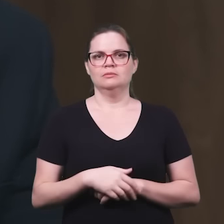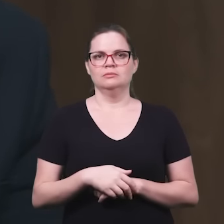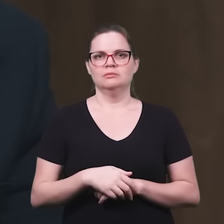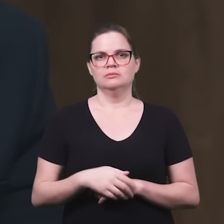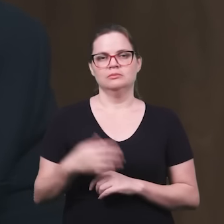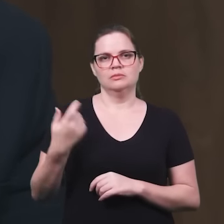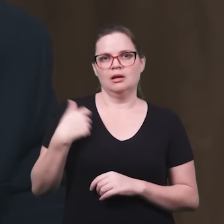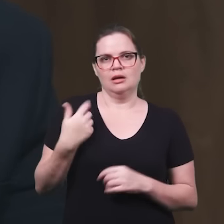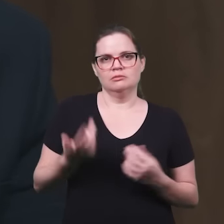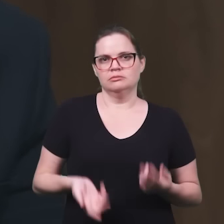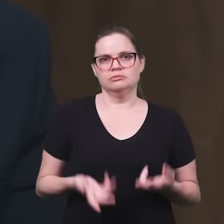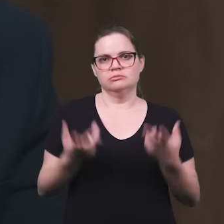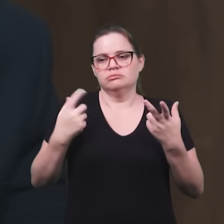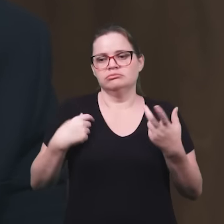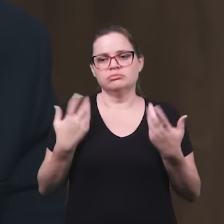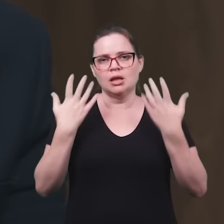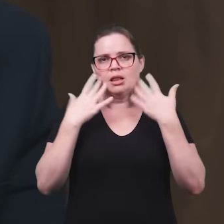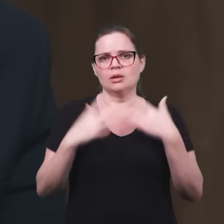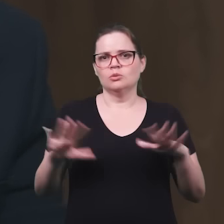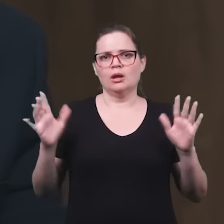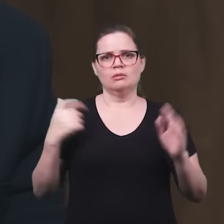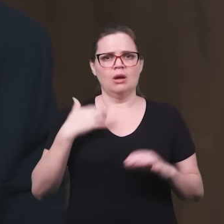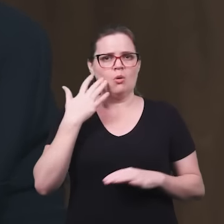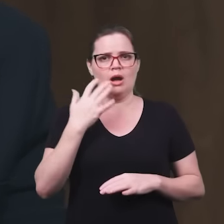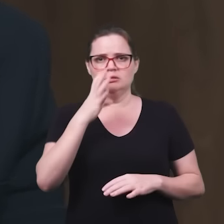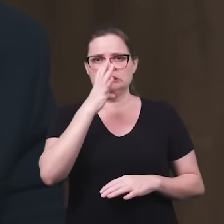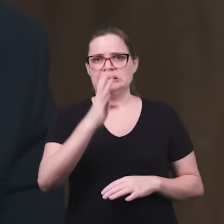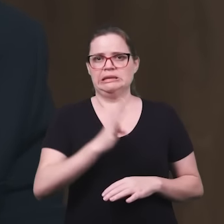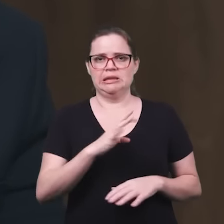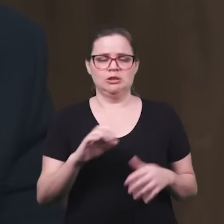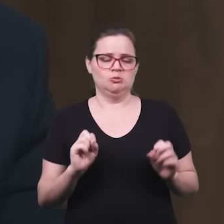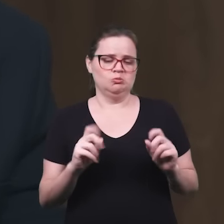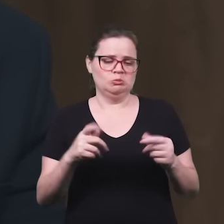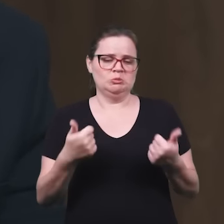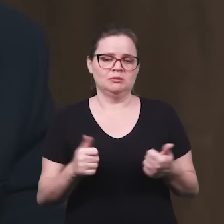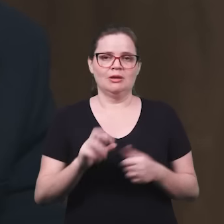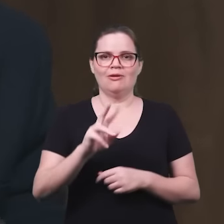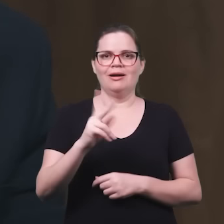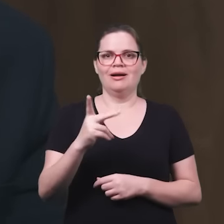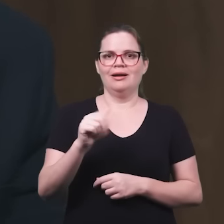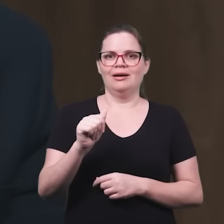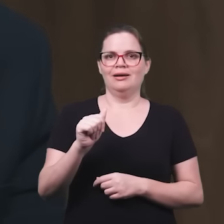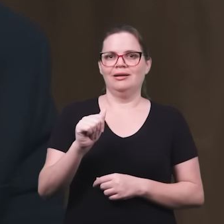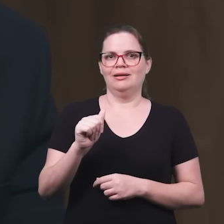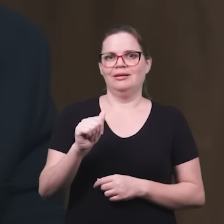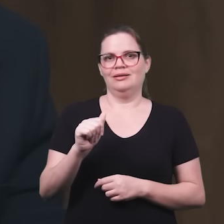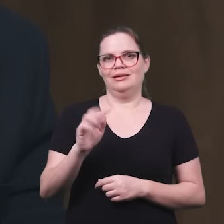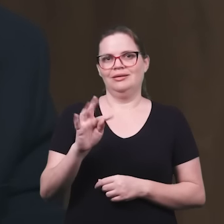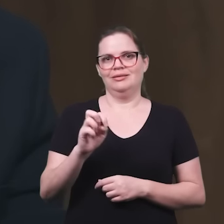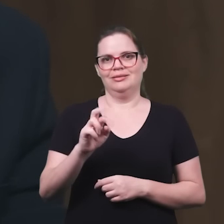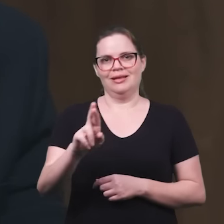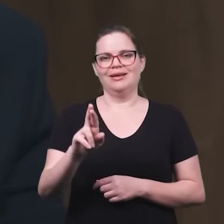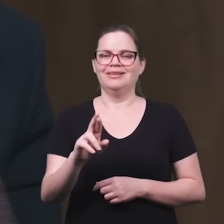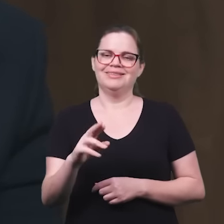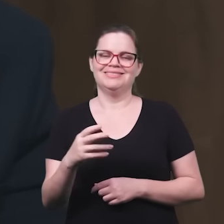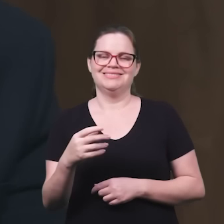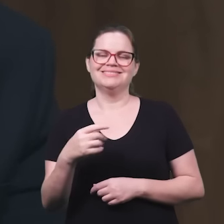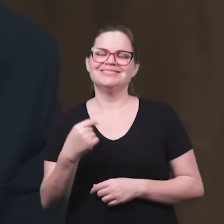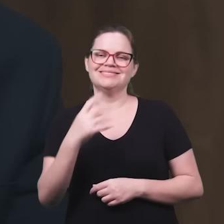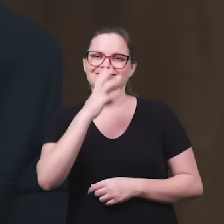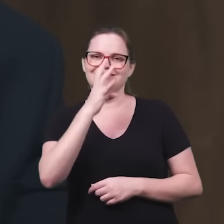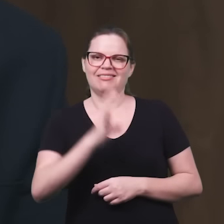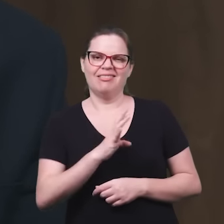Eu enxergo com muita naturalidade, acho que faz parte. Os haters, né? Ele quis usar a expressão, mas não usou. Mas eu usei.